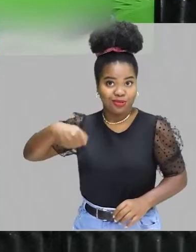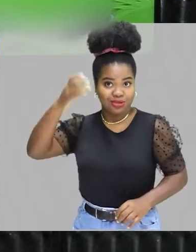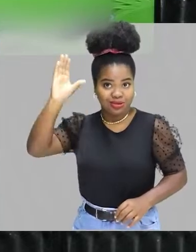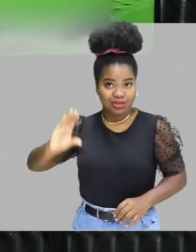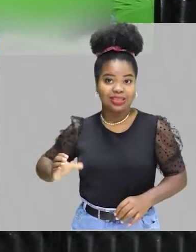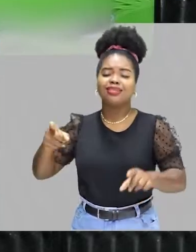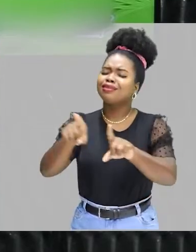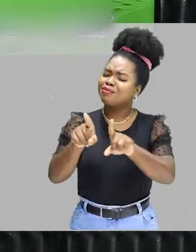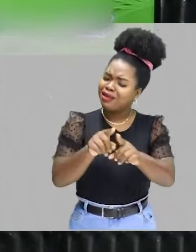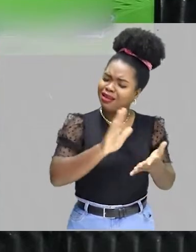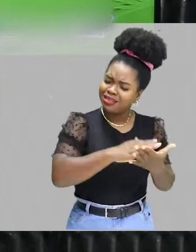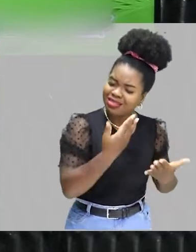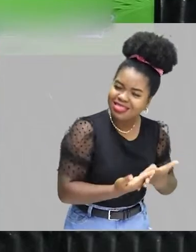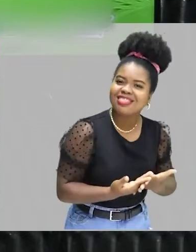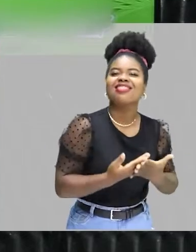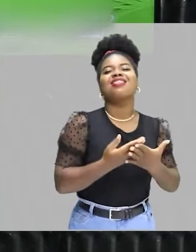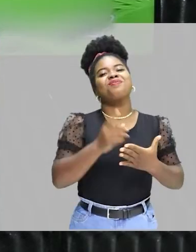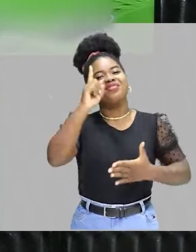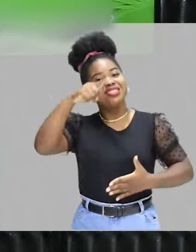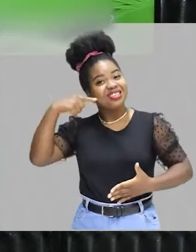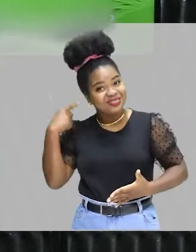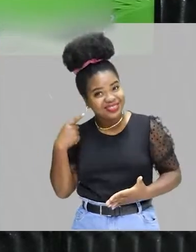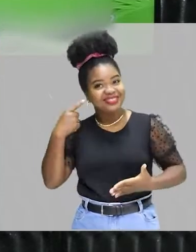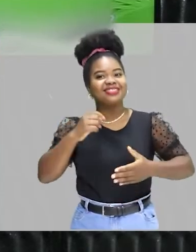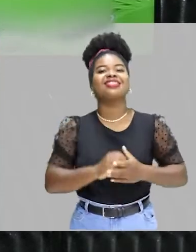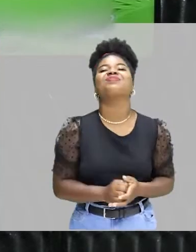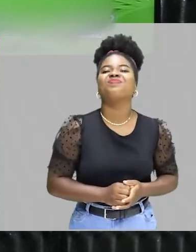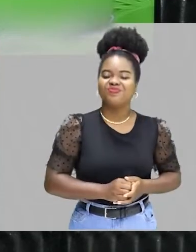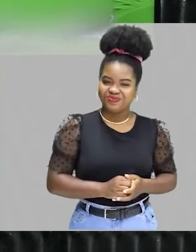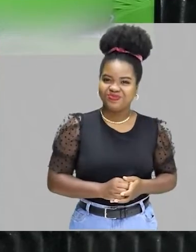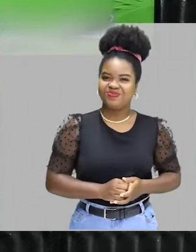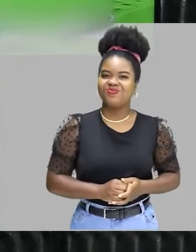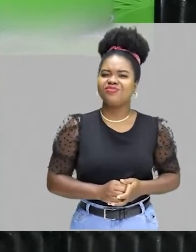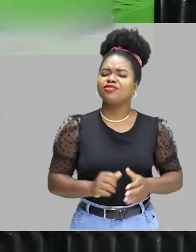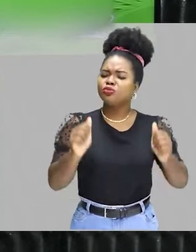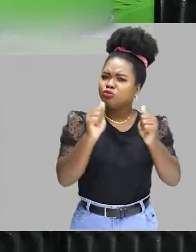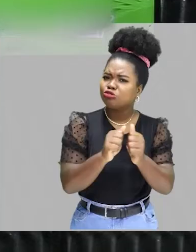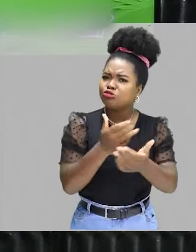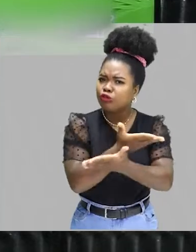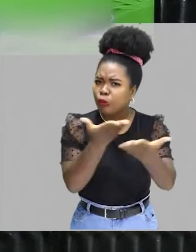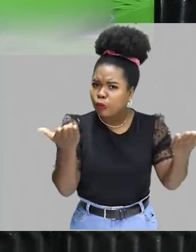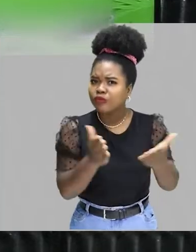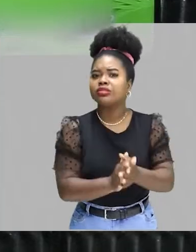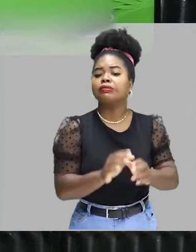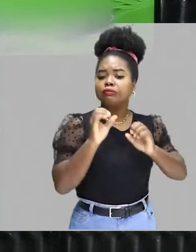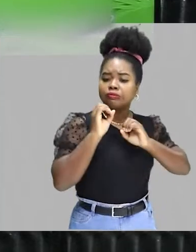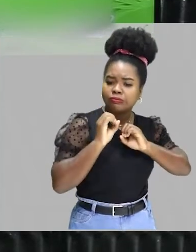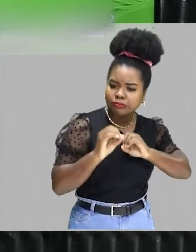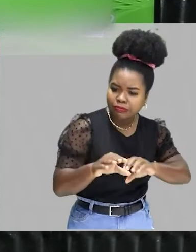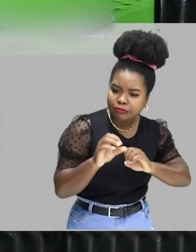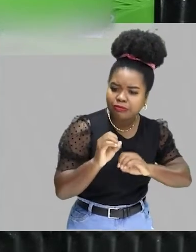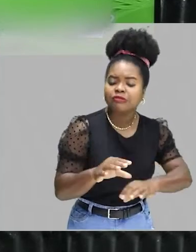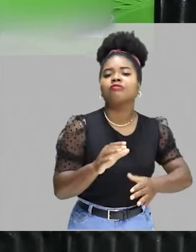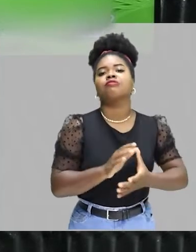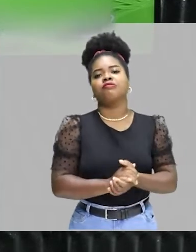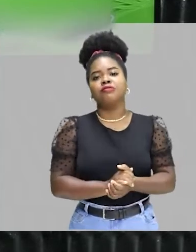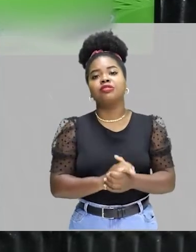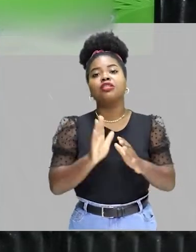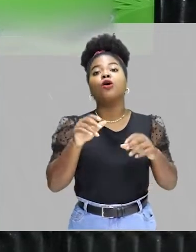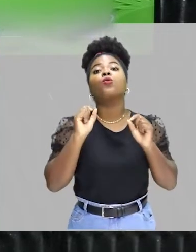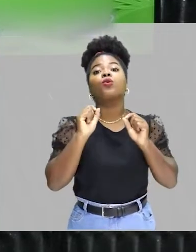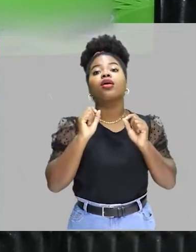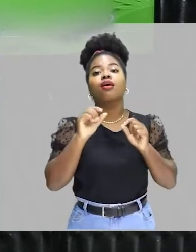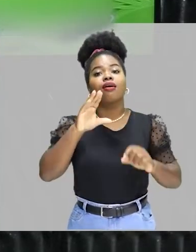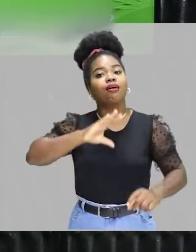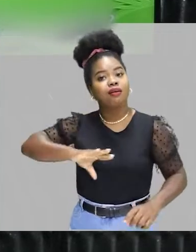nossa deusa das Libras. Estamos aqui para mais uma aula de